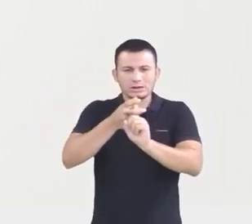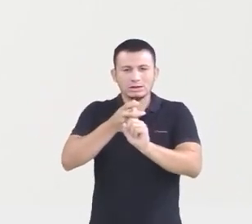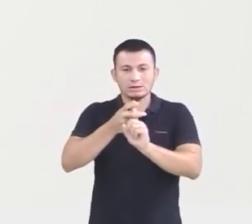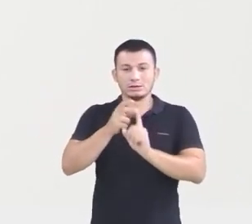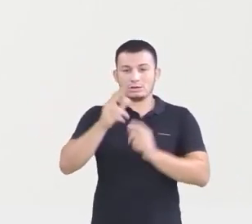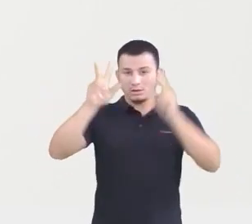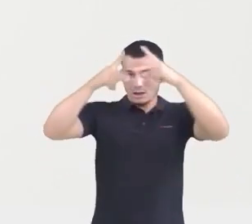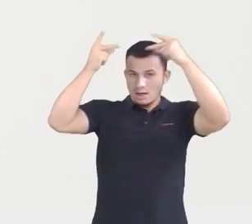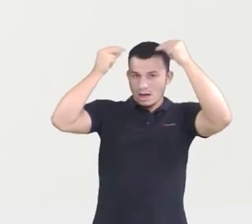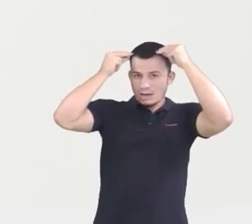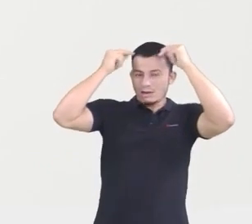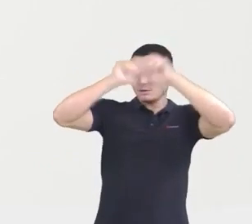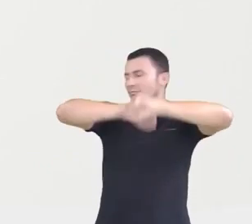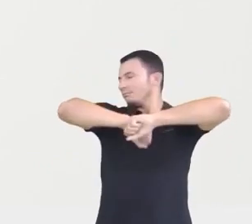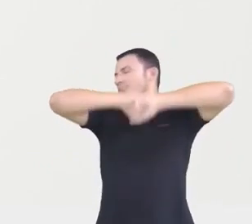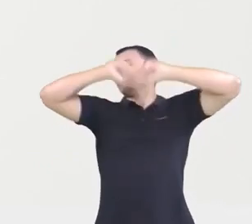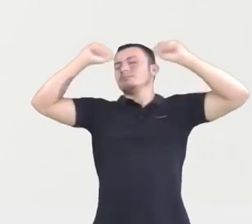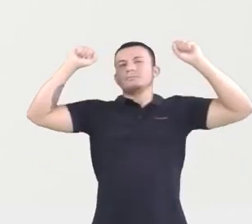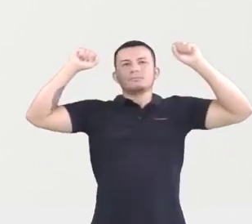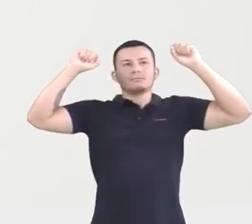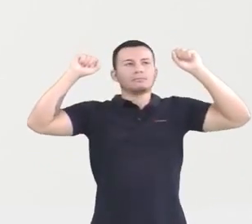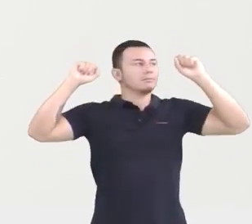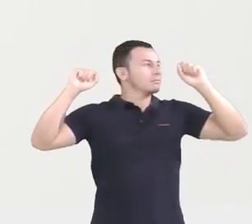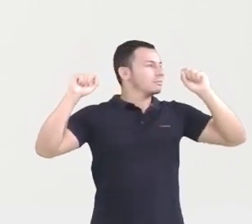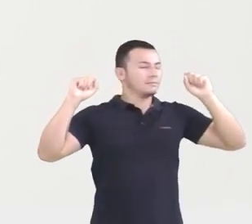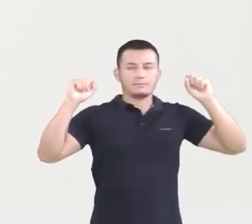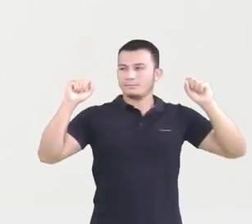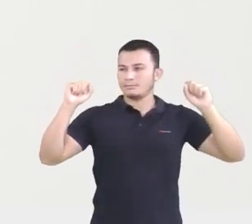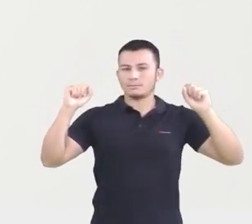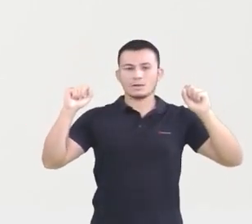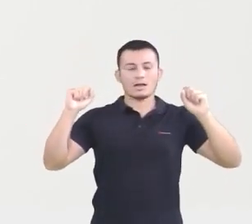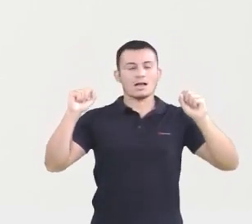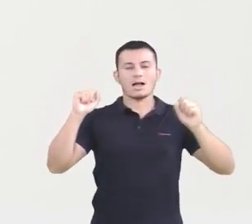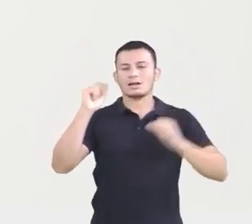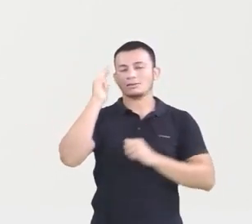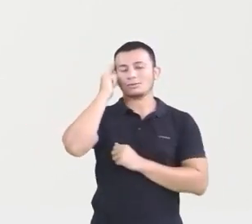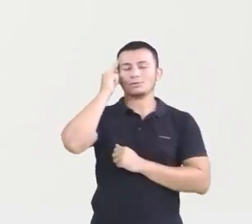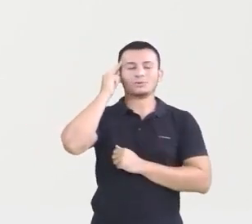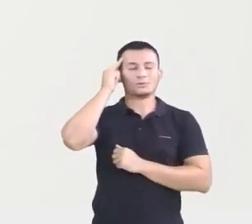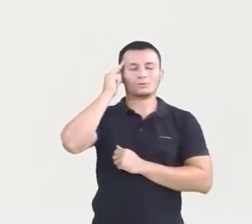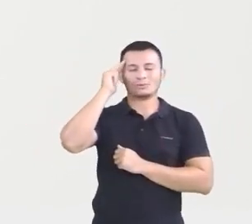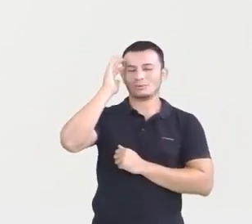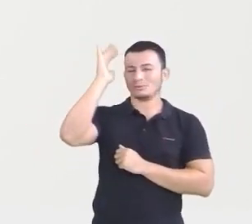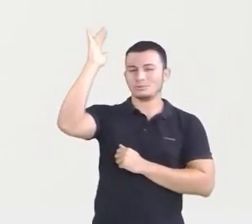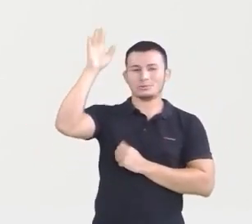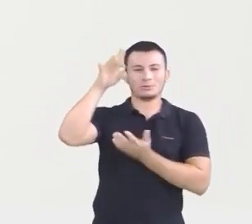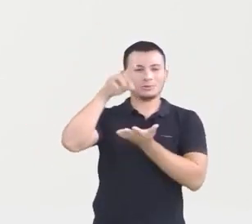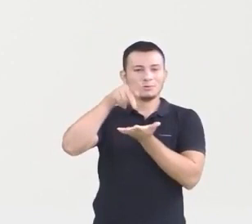descobrindo que toda a sua aventura não passara de um sonho.